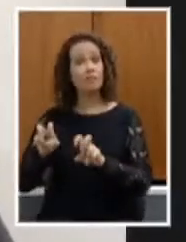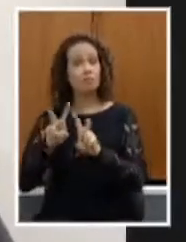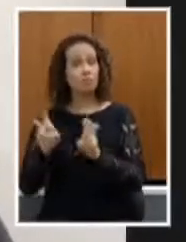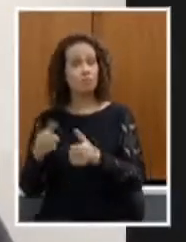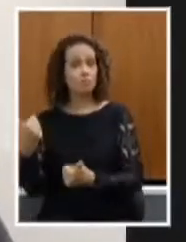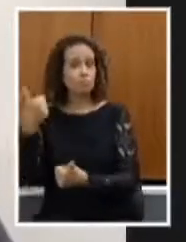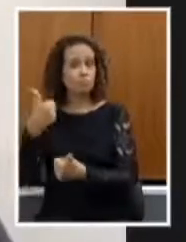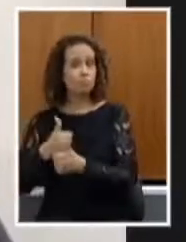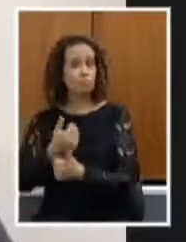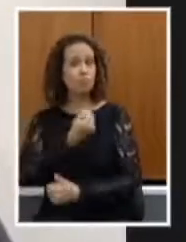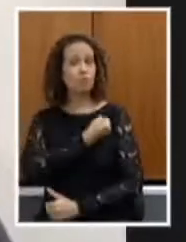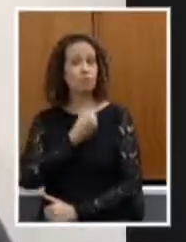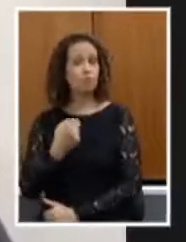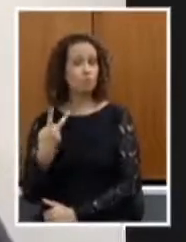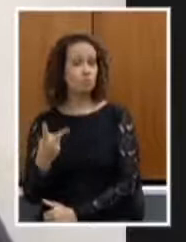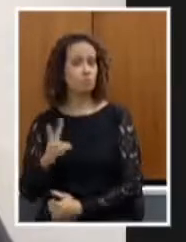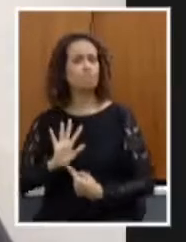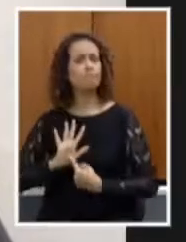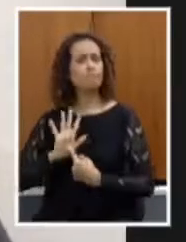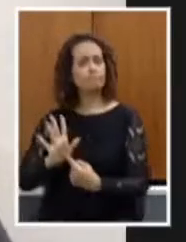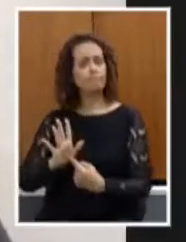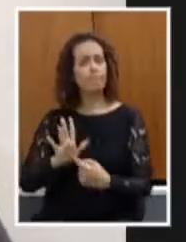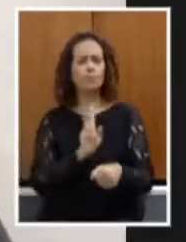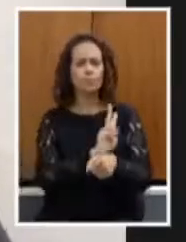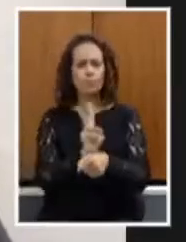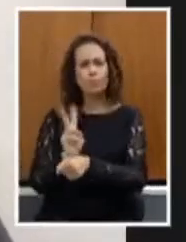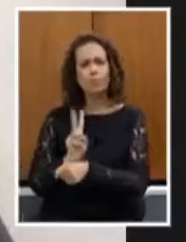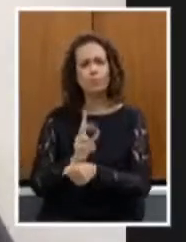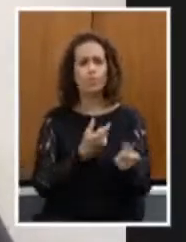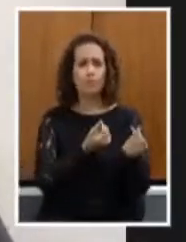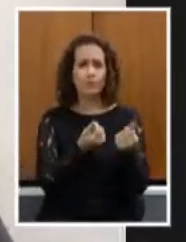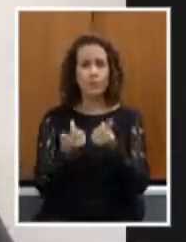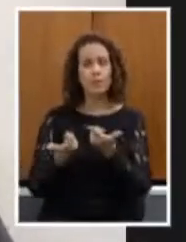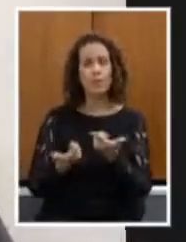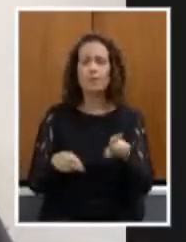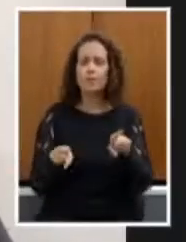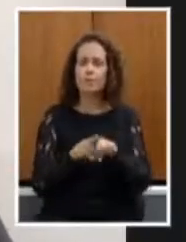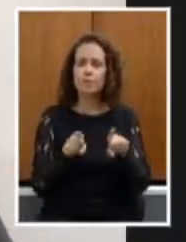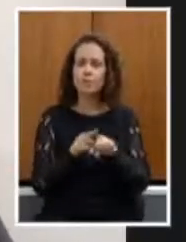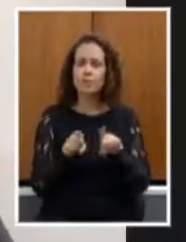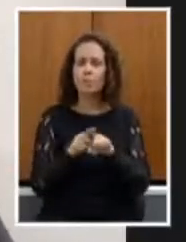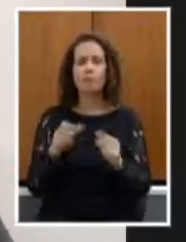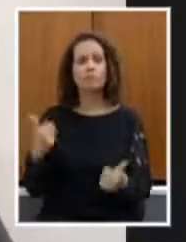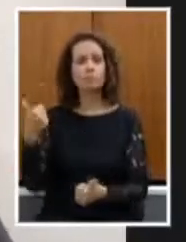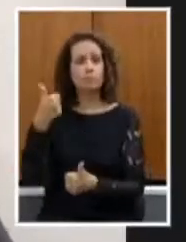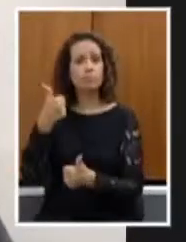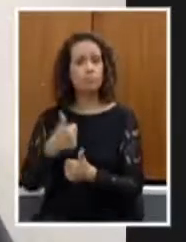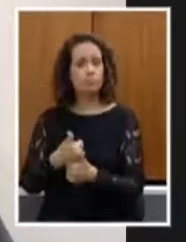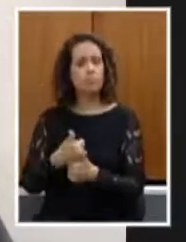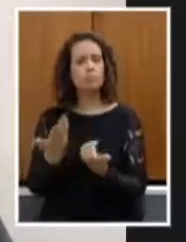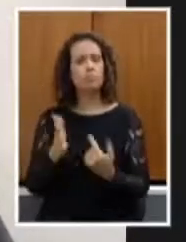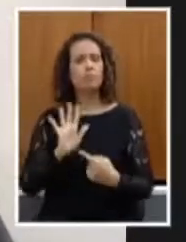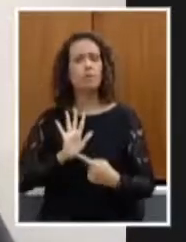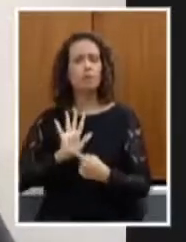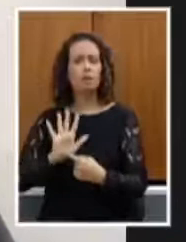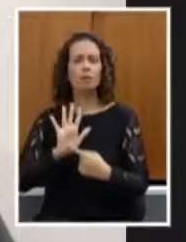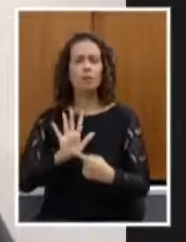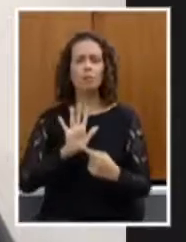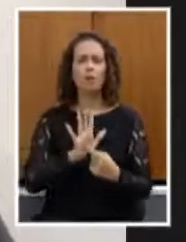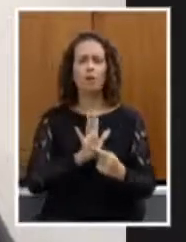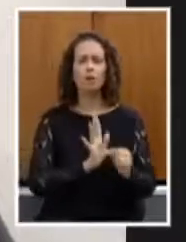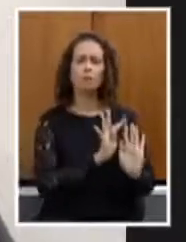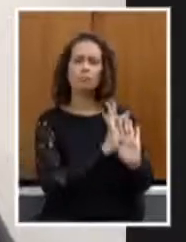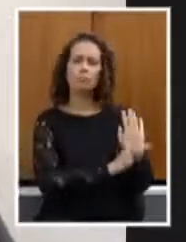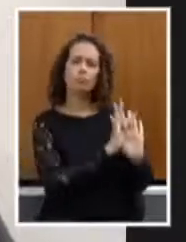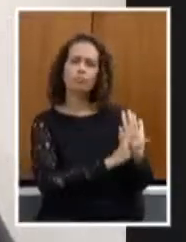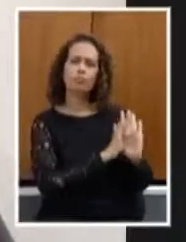2, apresentado na fiscalização financeira, um substitutivo que trata de matérias que, num primeiro